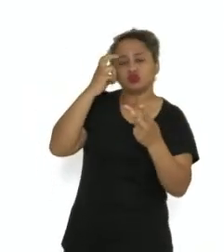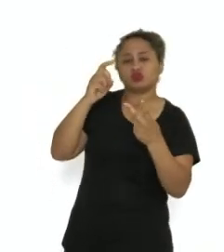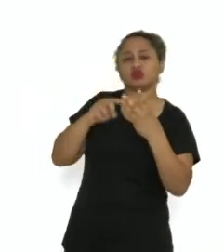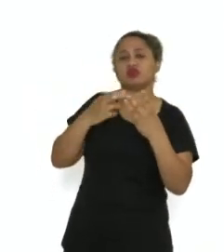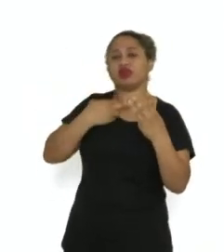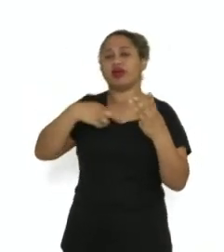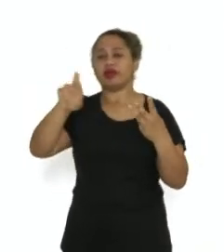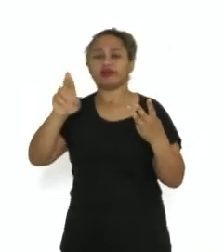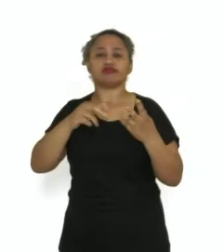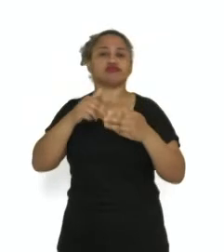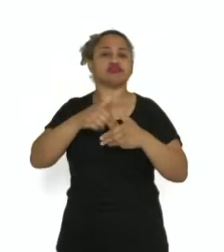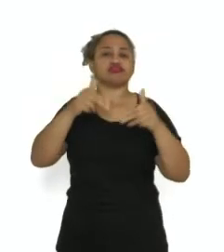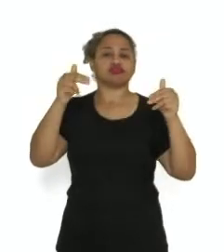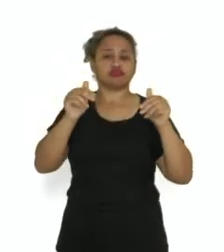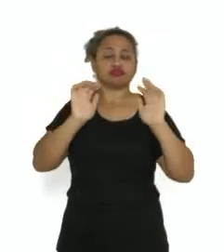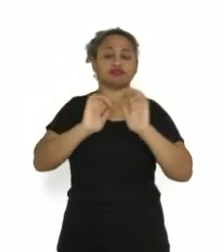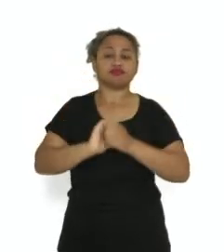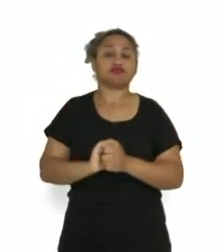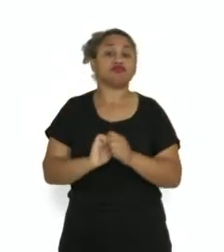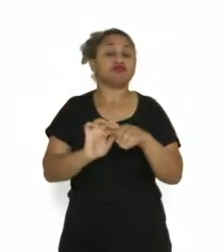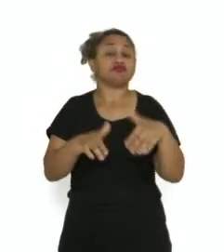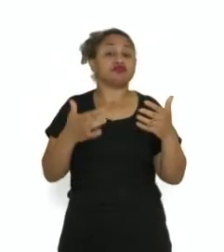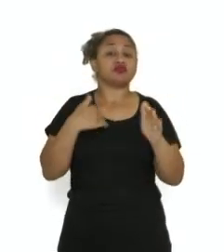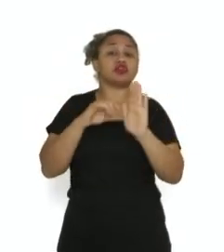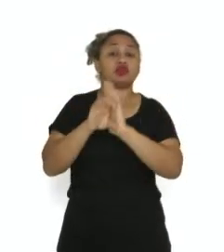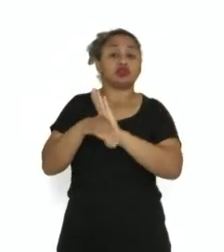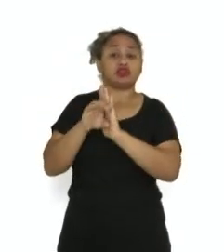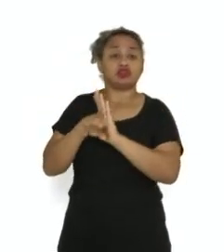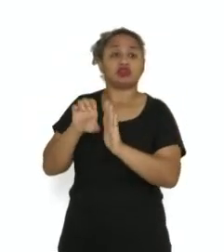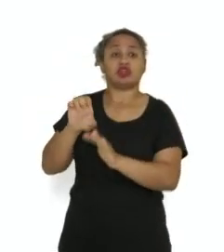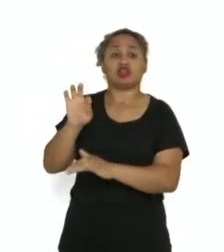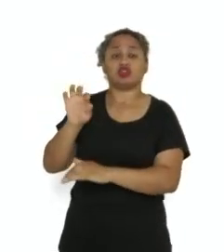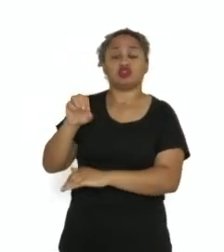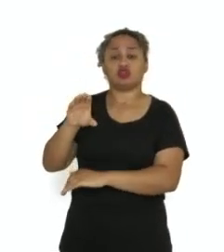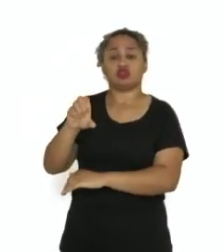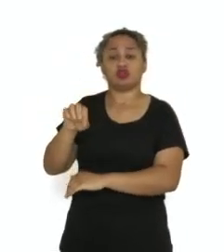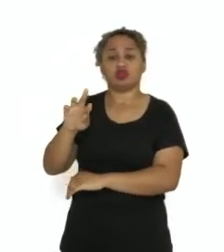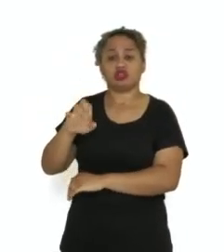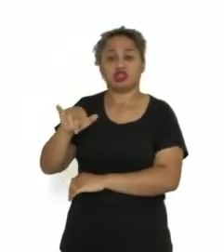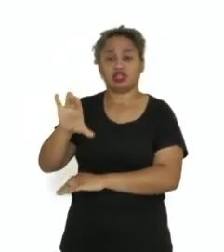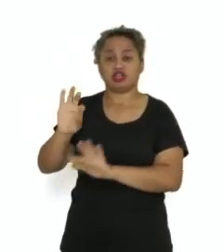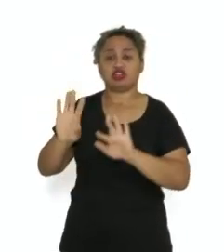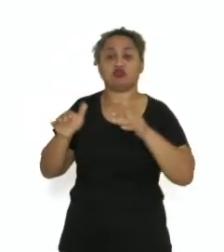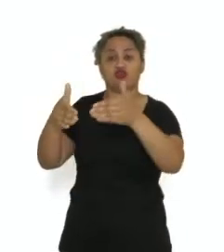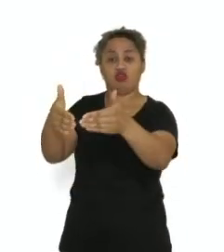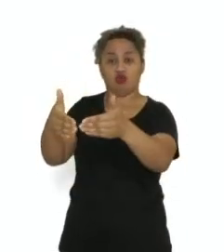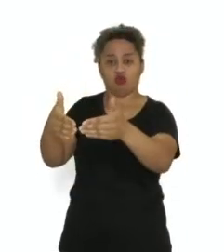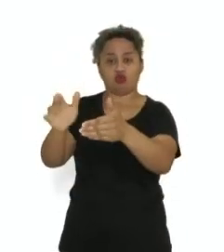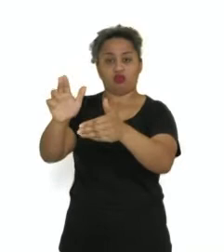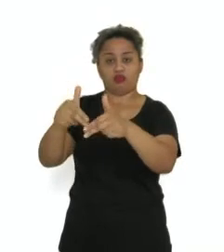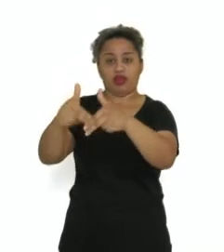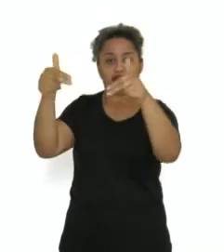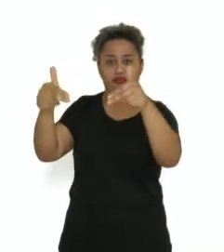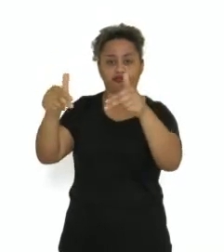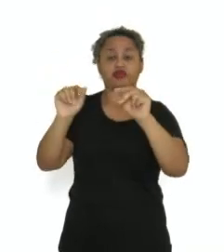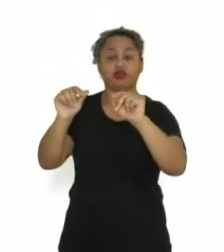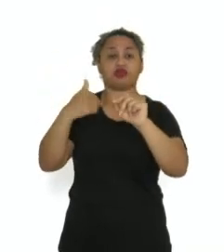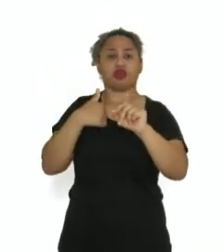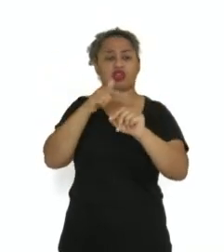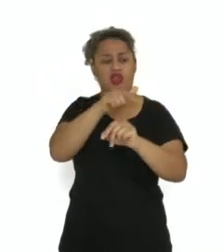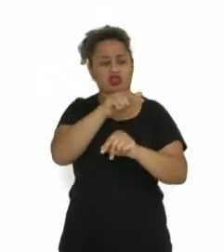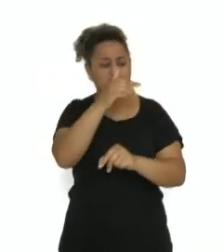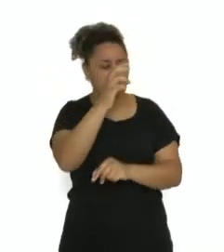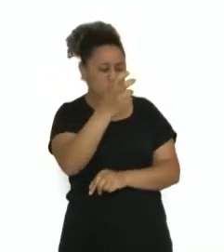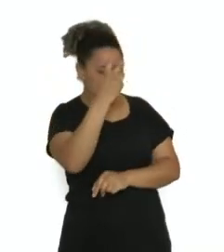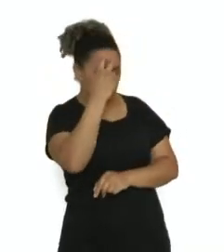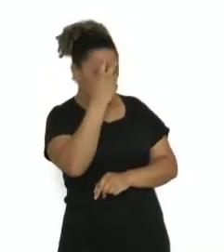e etnia. Esse conceito de etnocentrismo, ele se refere ao hábito, né, de julgar inferior uma